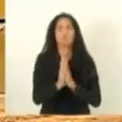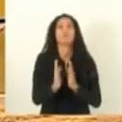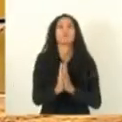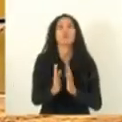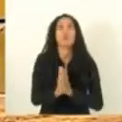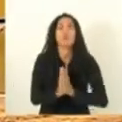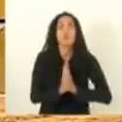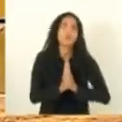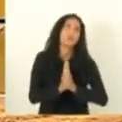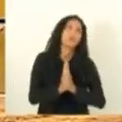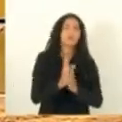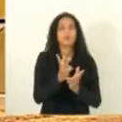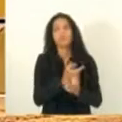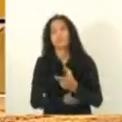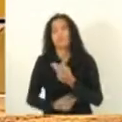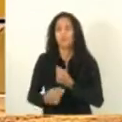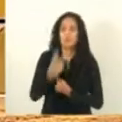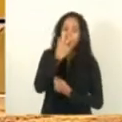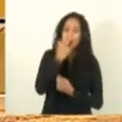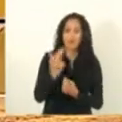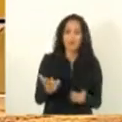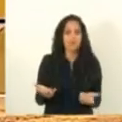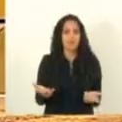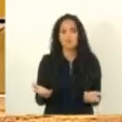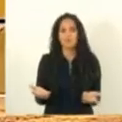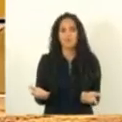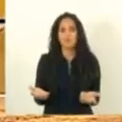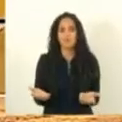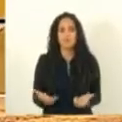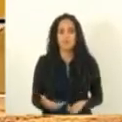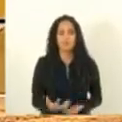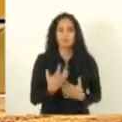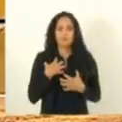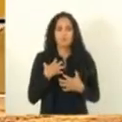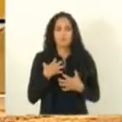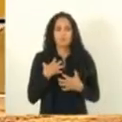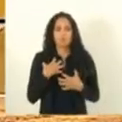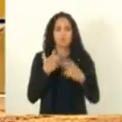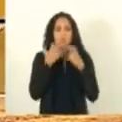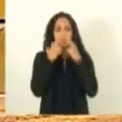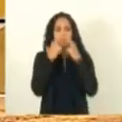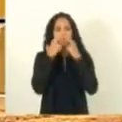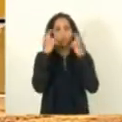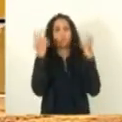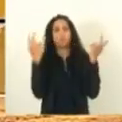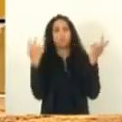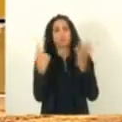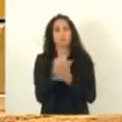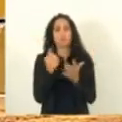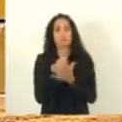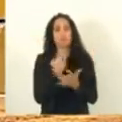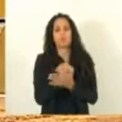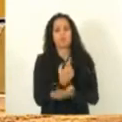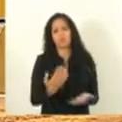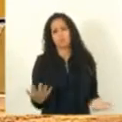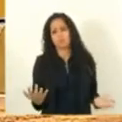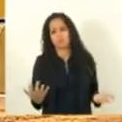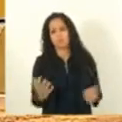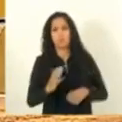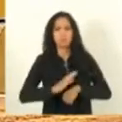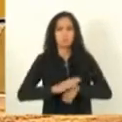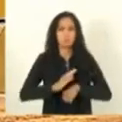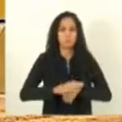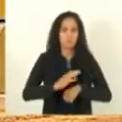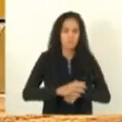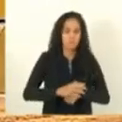eu estou dizendo, tudo isso acaba constrangendo as pessoas que vão lá doar sangue. Eu passei um tempo